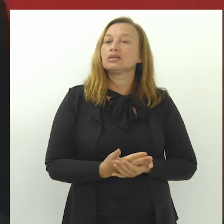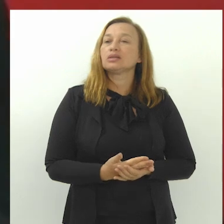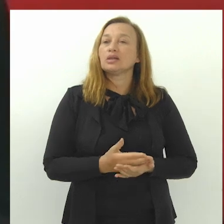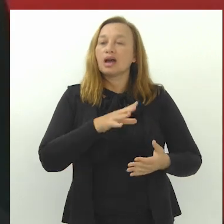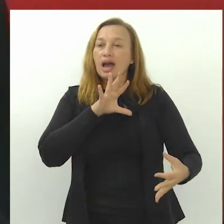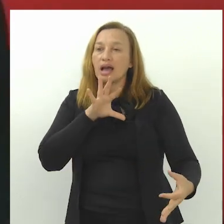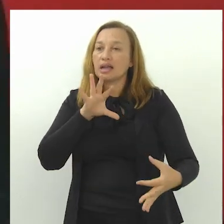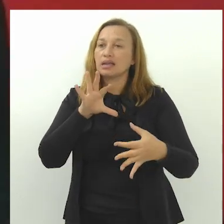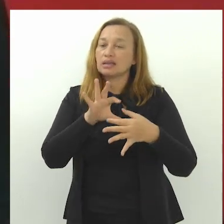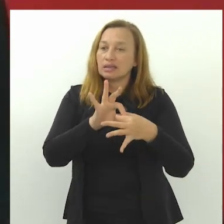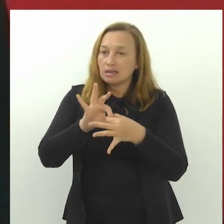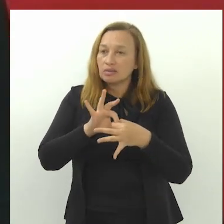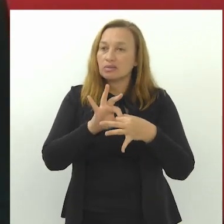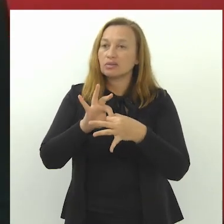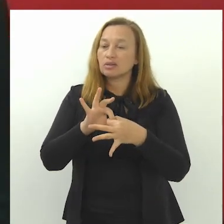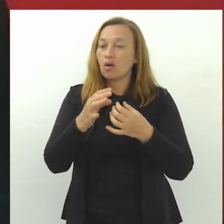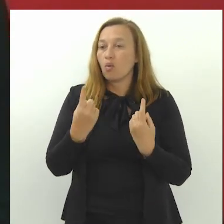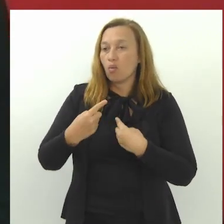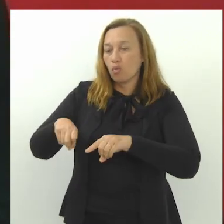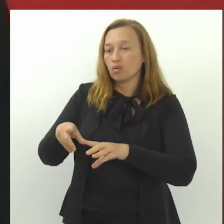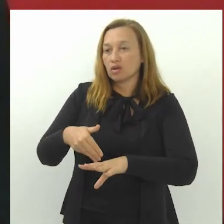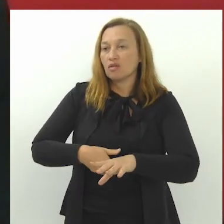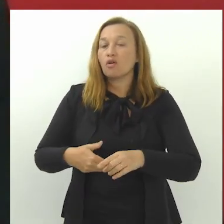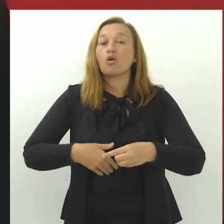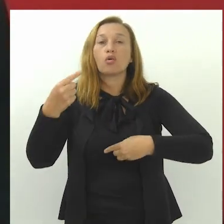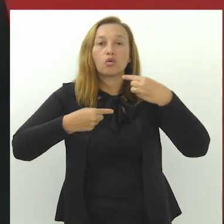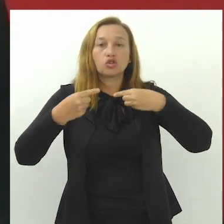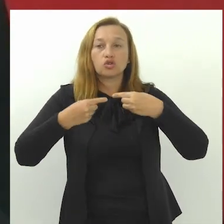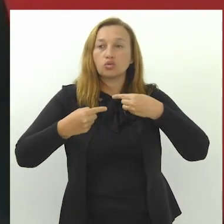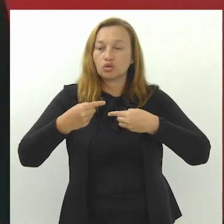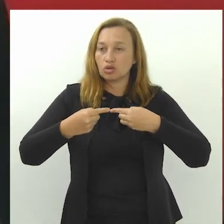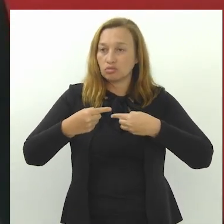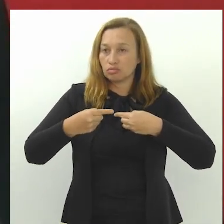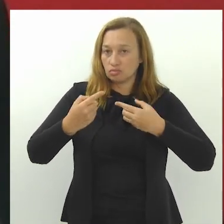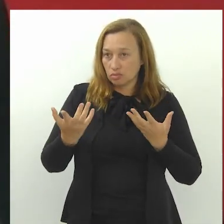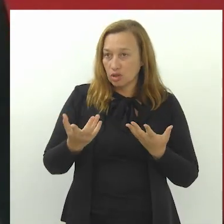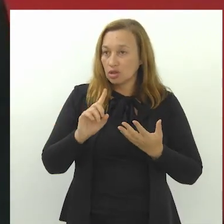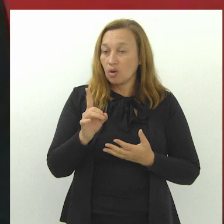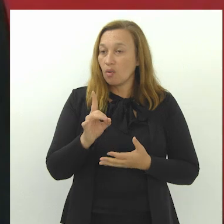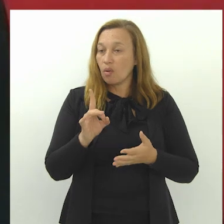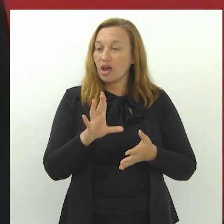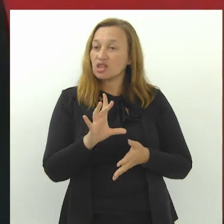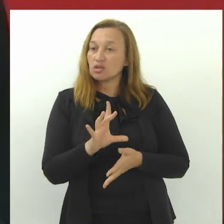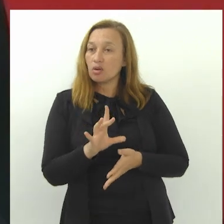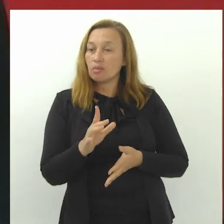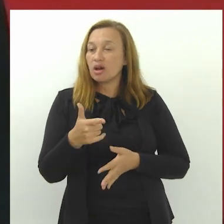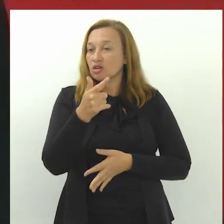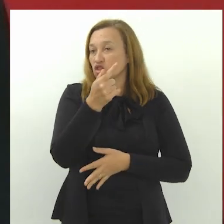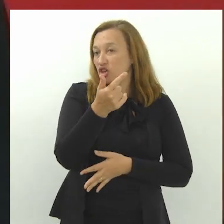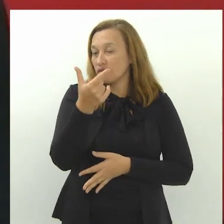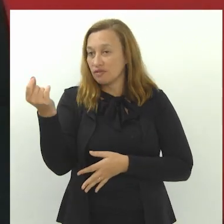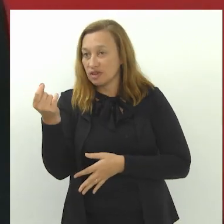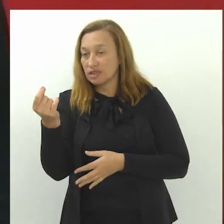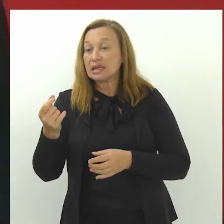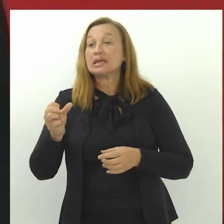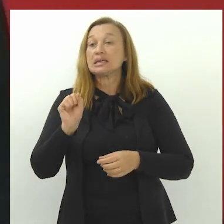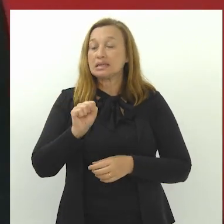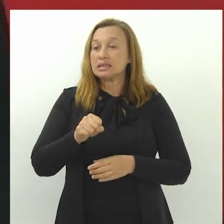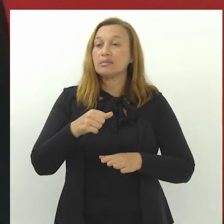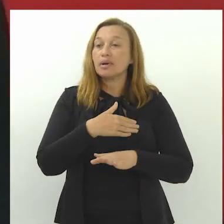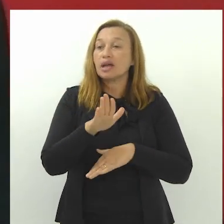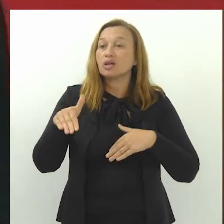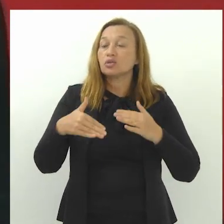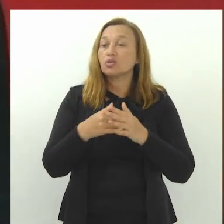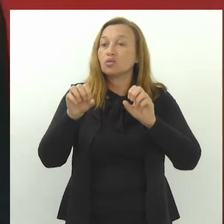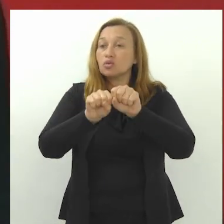ideia é que, a partir daí, a Aliança Global contra a Fome continue debatendo. Ela não é para o G20, ela